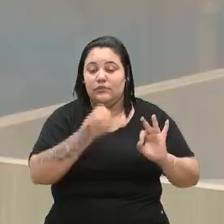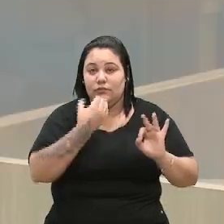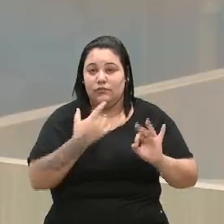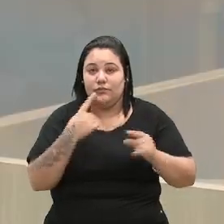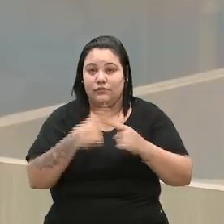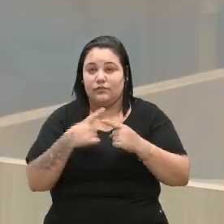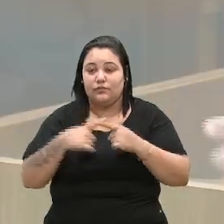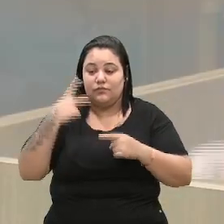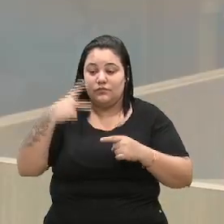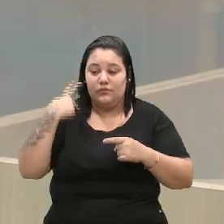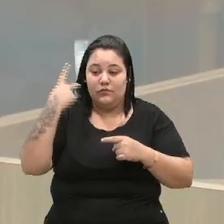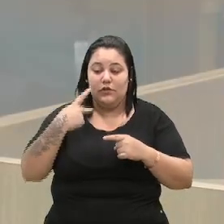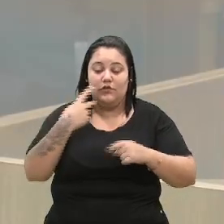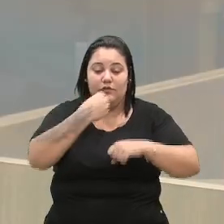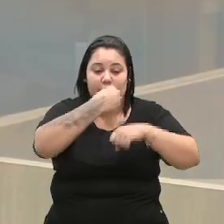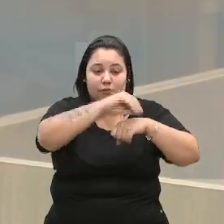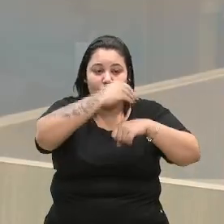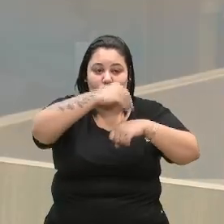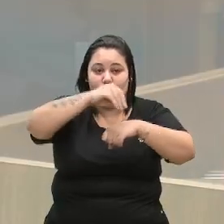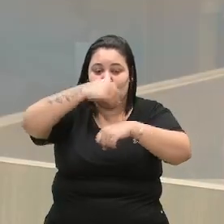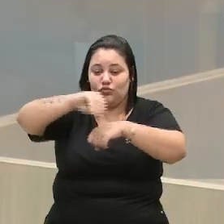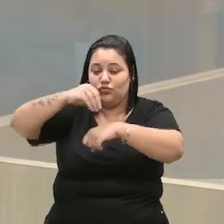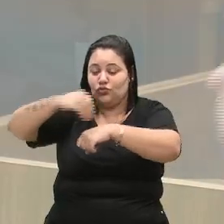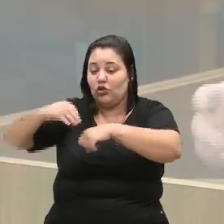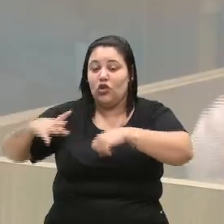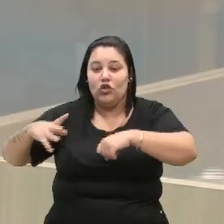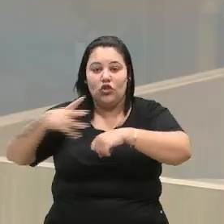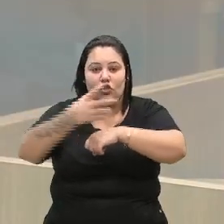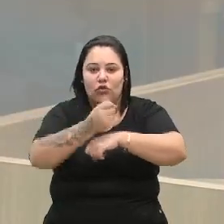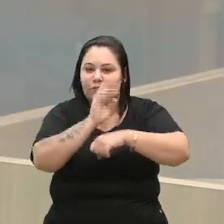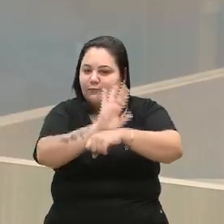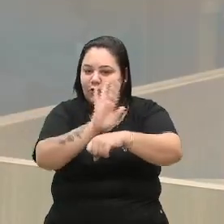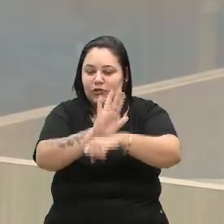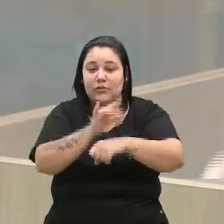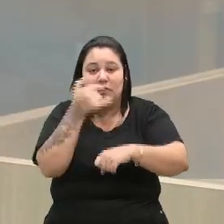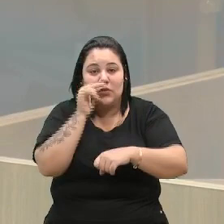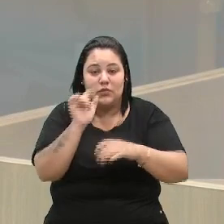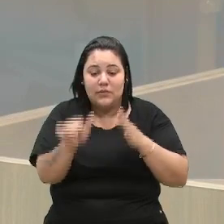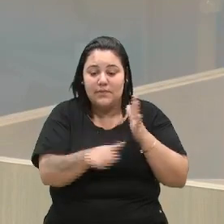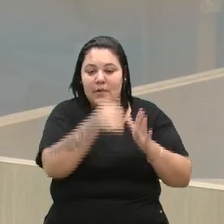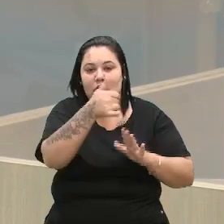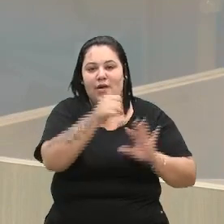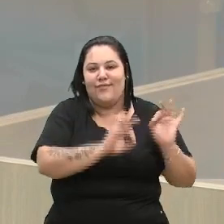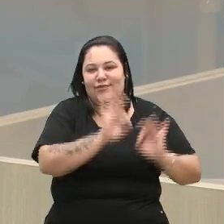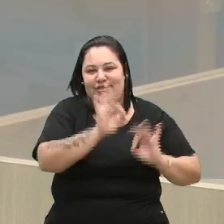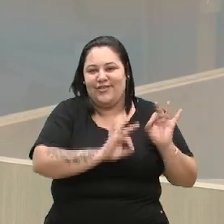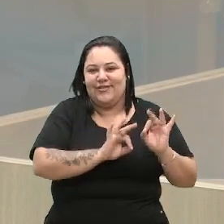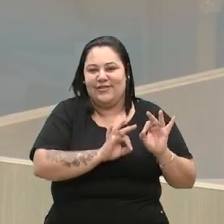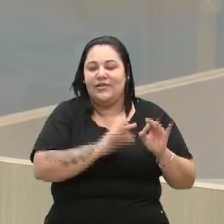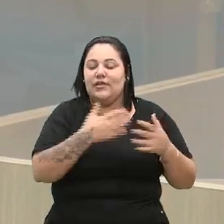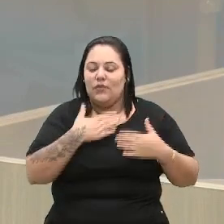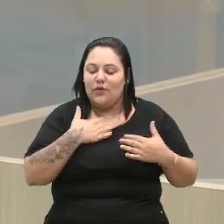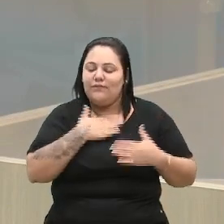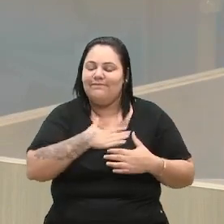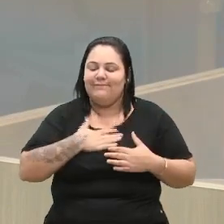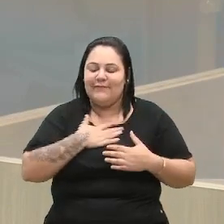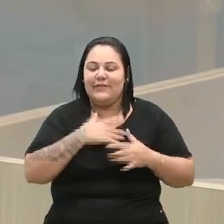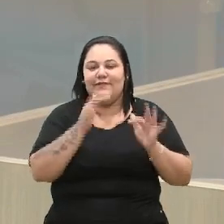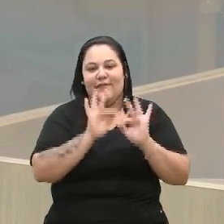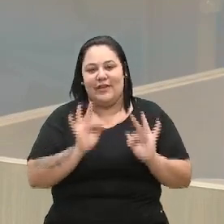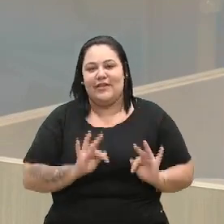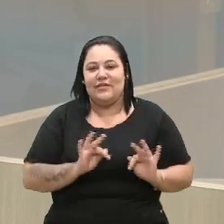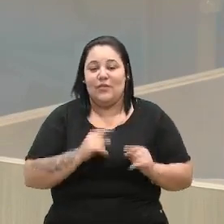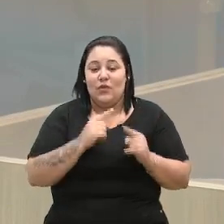dando dicas super importantes para a gente poder, né, aperfeiçoar cada vez mais. Então a gente fica feliz que o projeto, eu acho ele